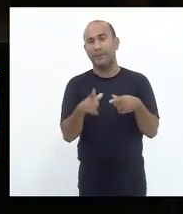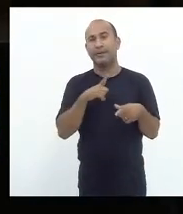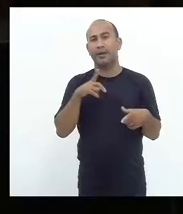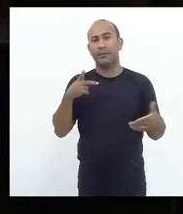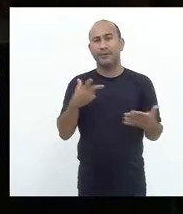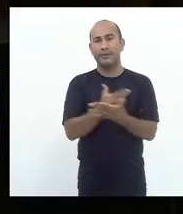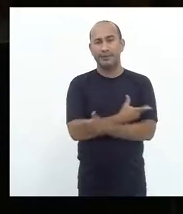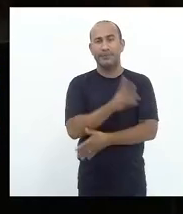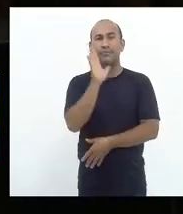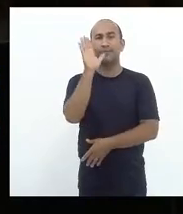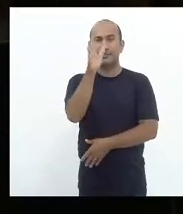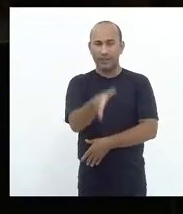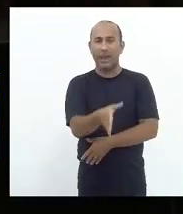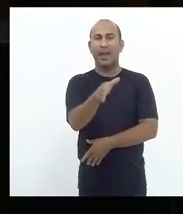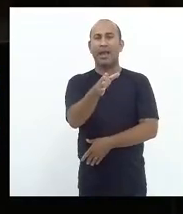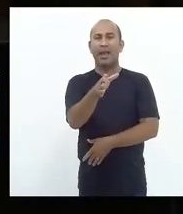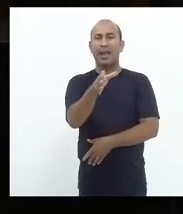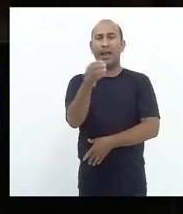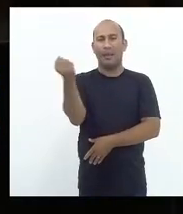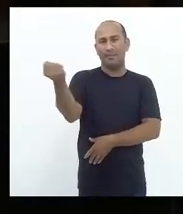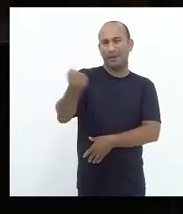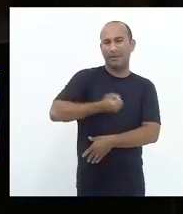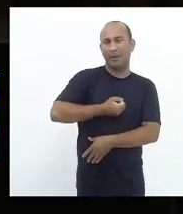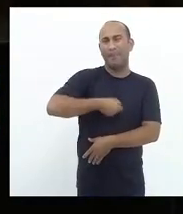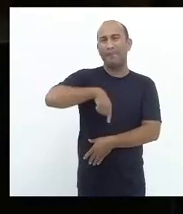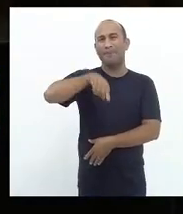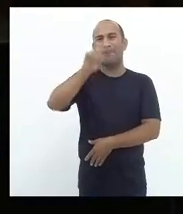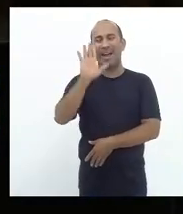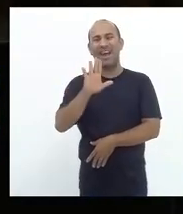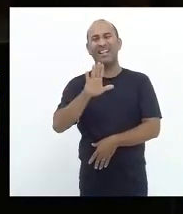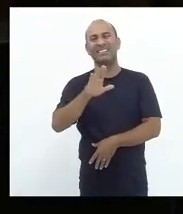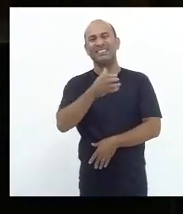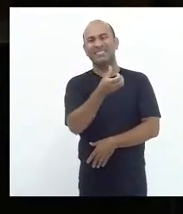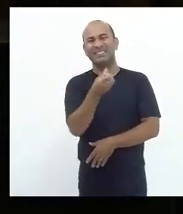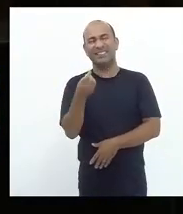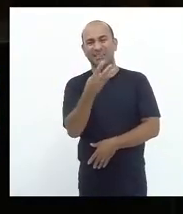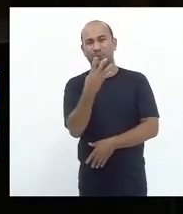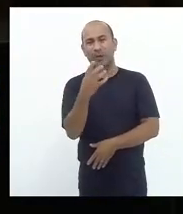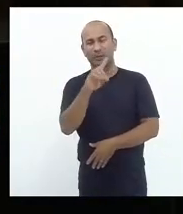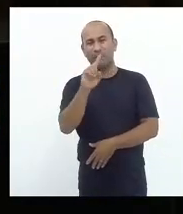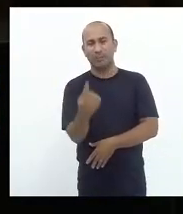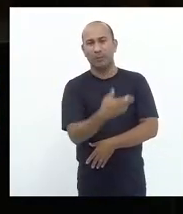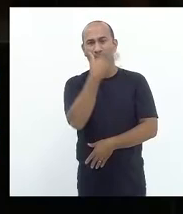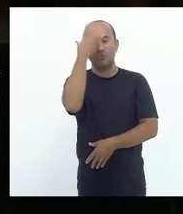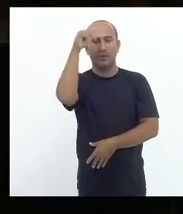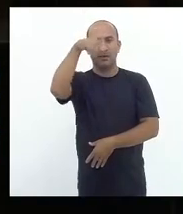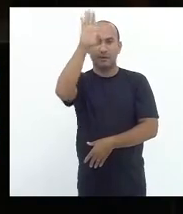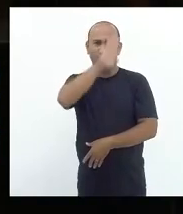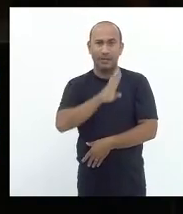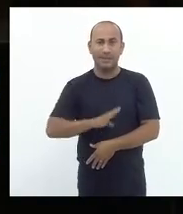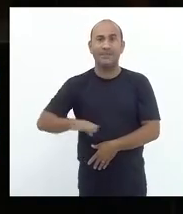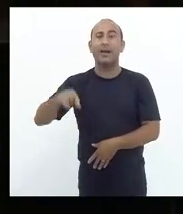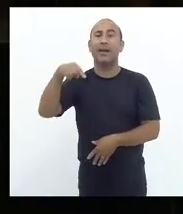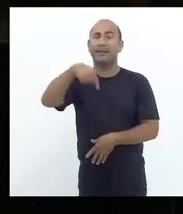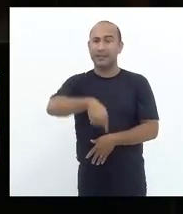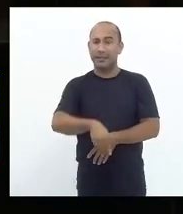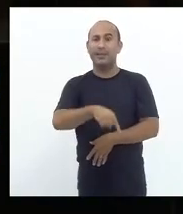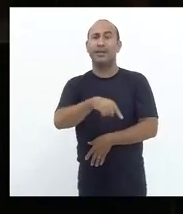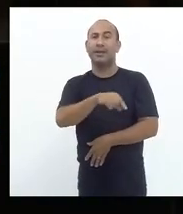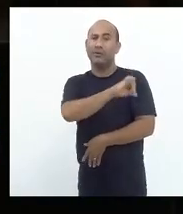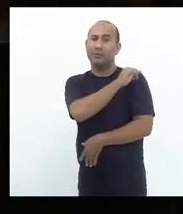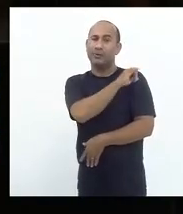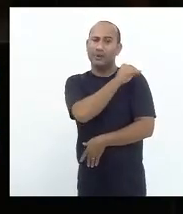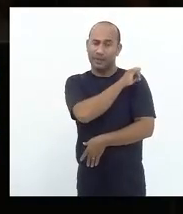que já matou mais de 604 mil pessoas no Brasil, que aqui no Rio de Janeiro,